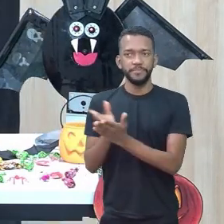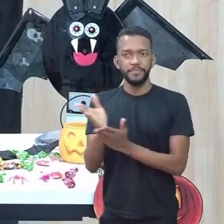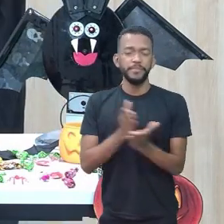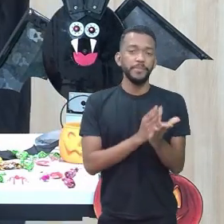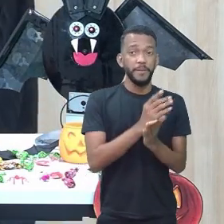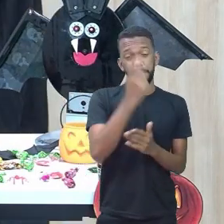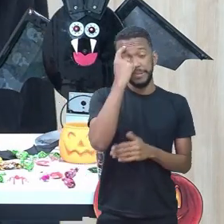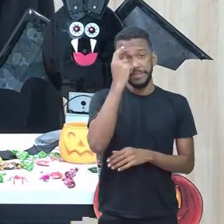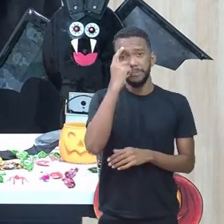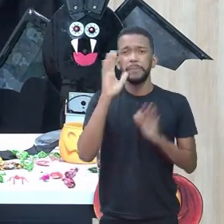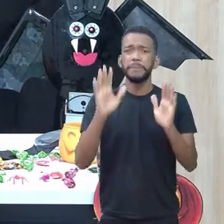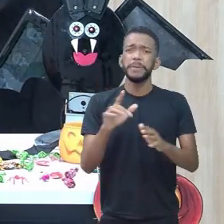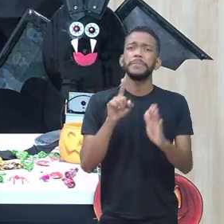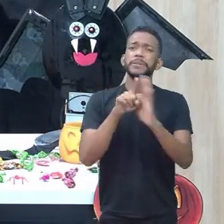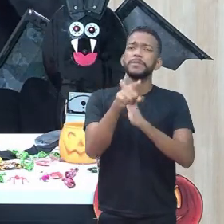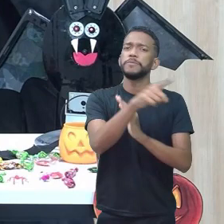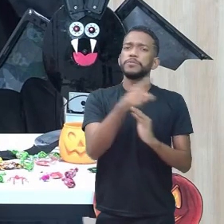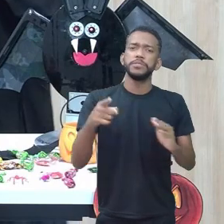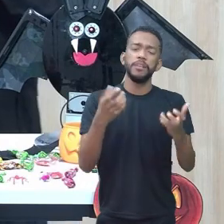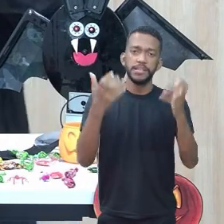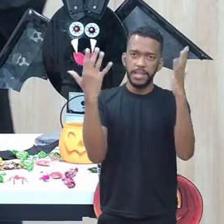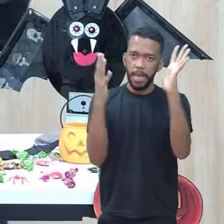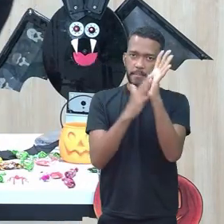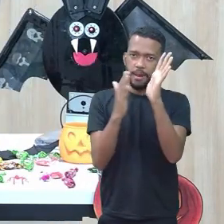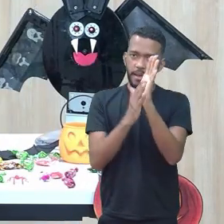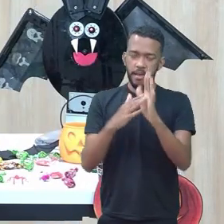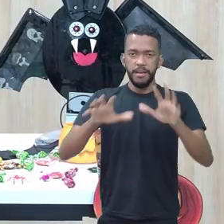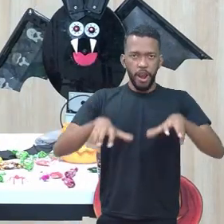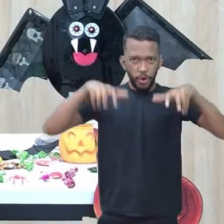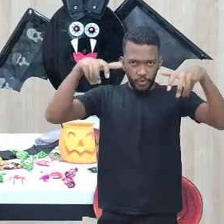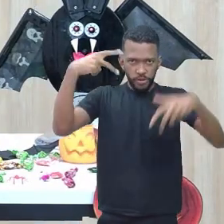você? Qual é a sua opinião sobre celebrar o Halloween no Brasil?